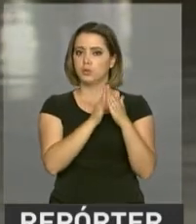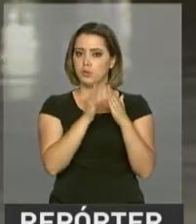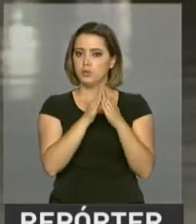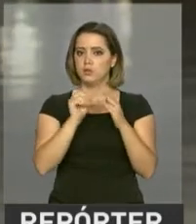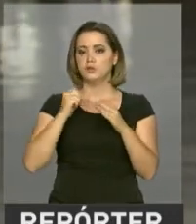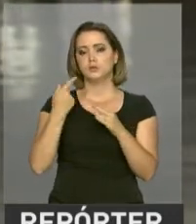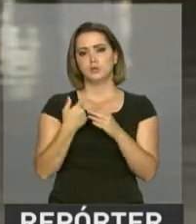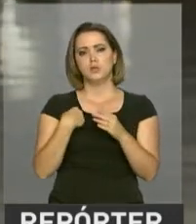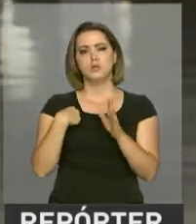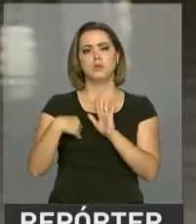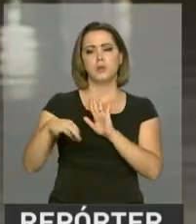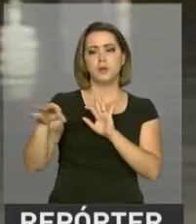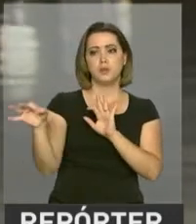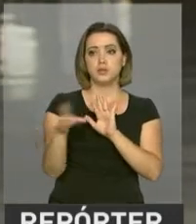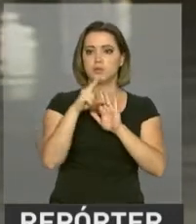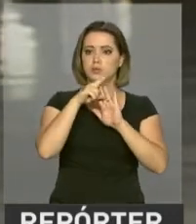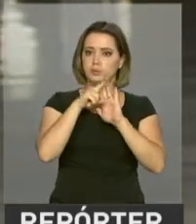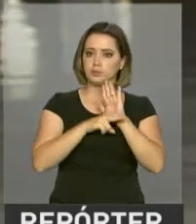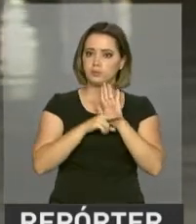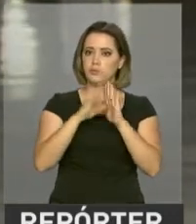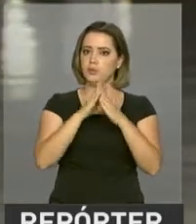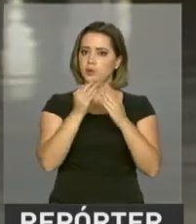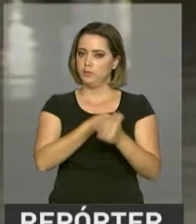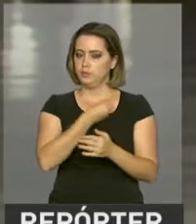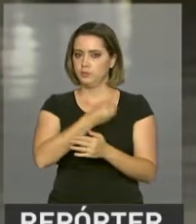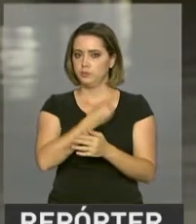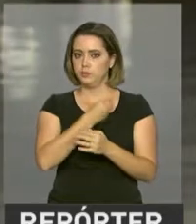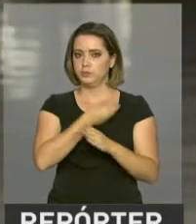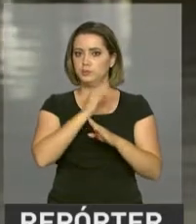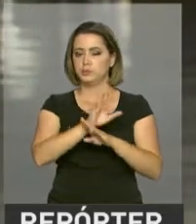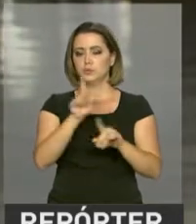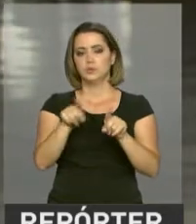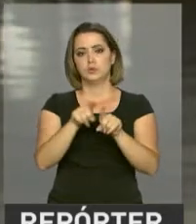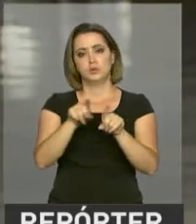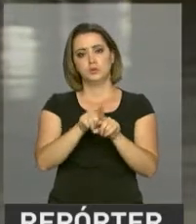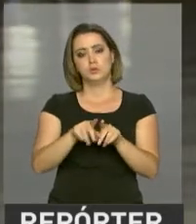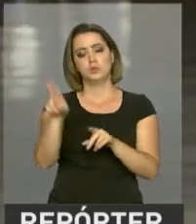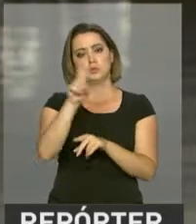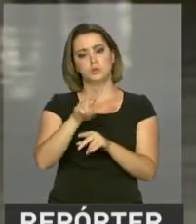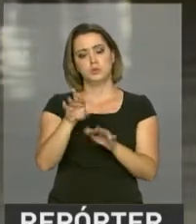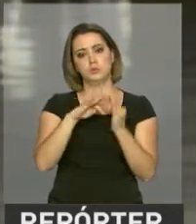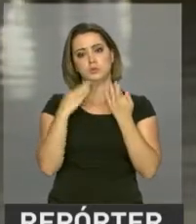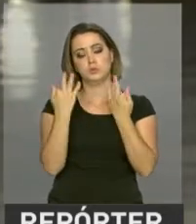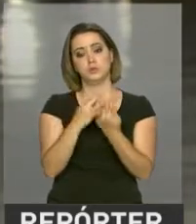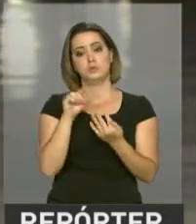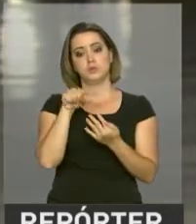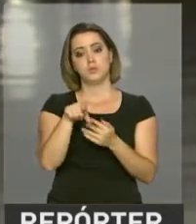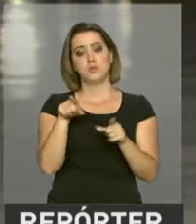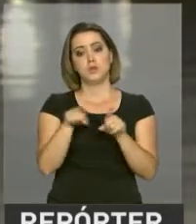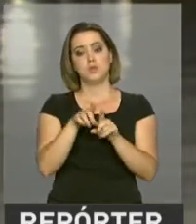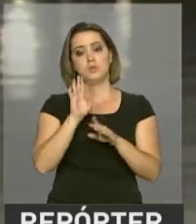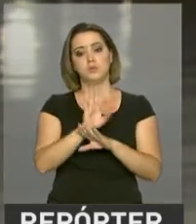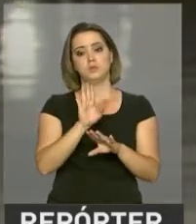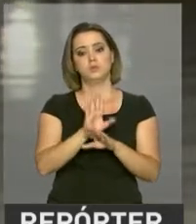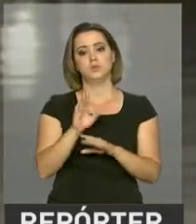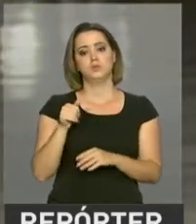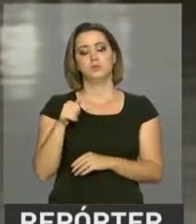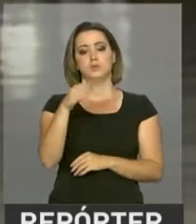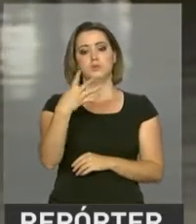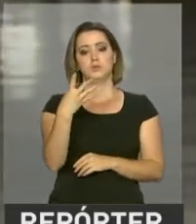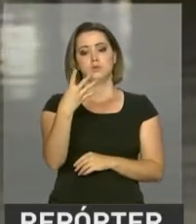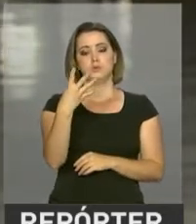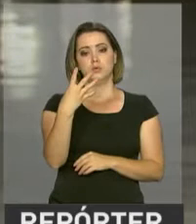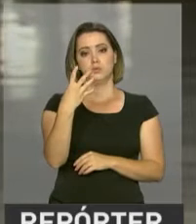parâmetros do minha casa minha vida devem ter impacto sobre o consumo das famílias estas medidas vão injetar mais de